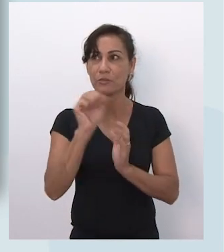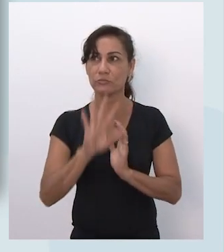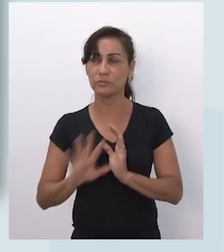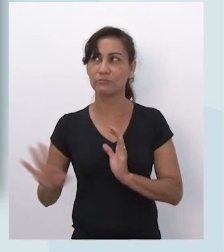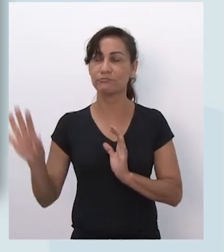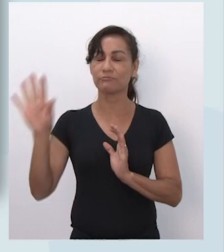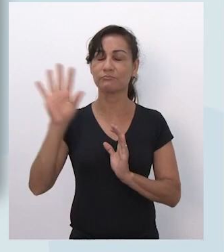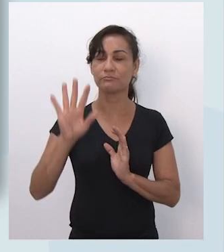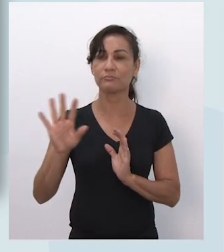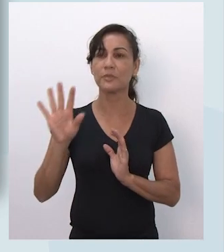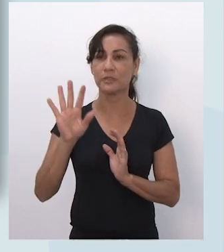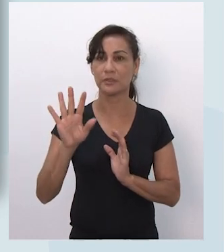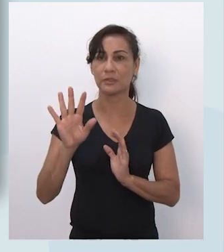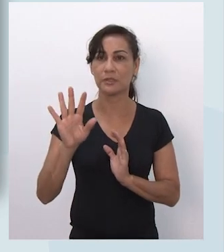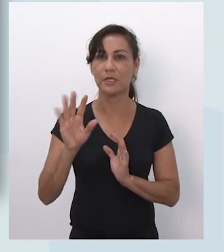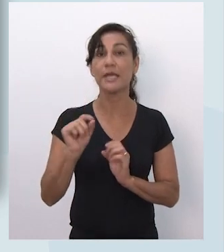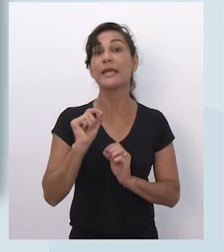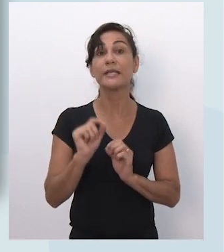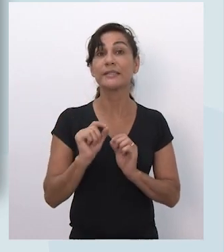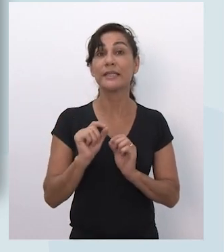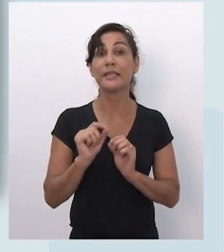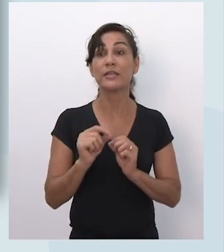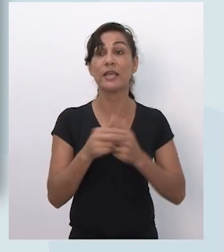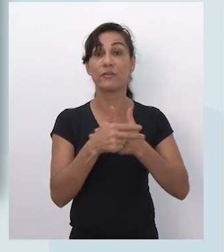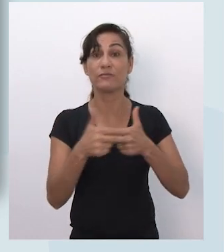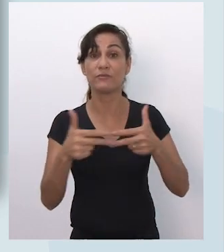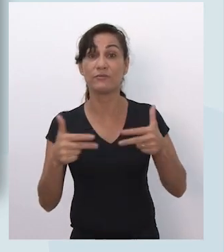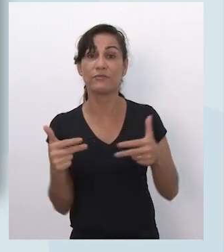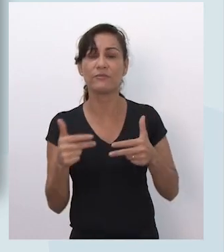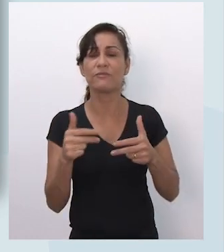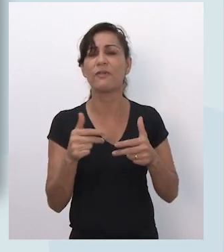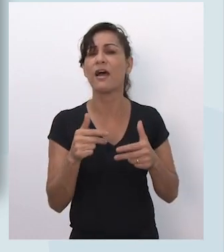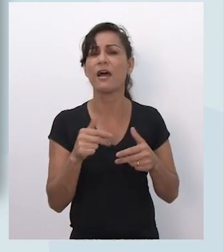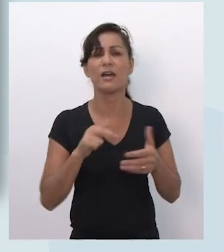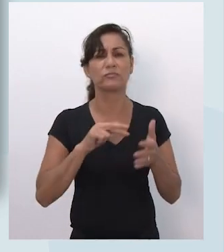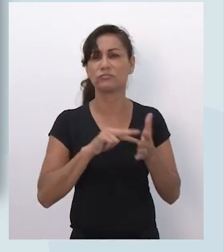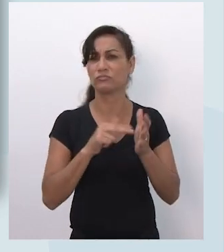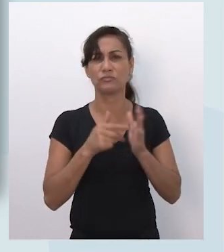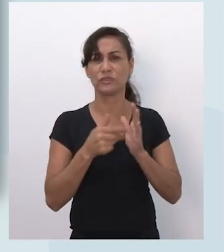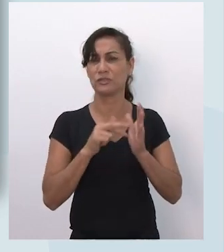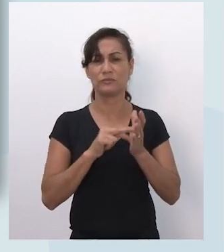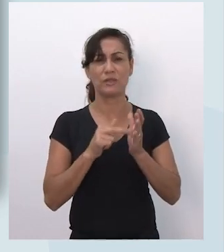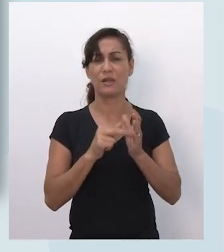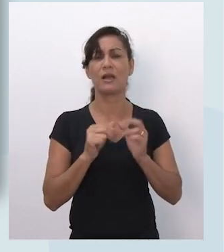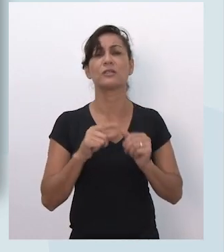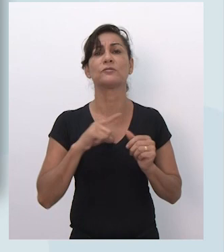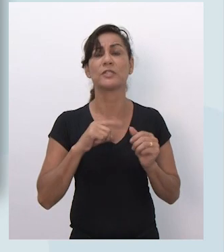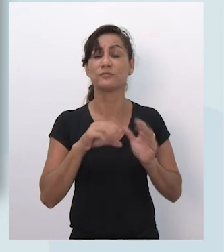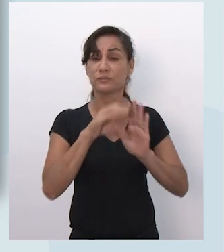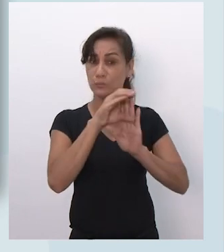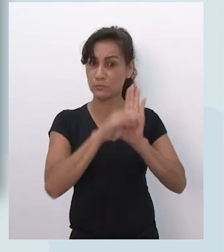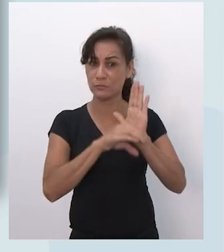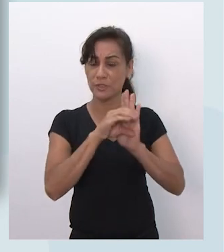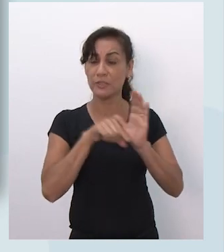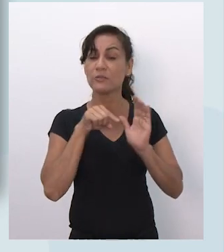espaço geográfico, ele tem várias definições, né, mas o que a gente vai trabalhar no currículo, na escola,